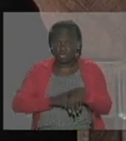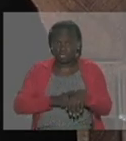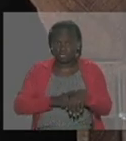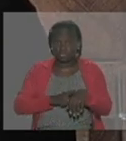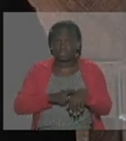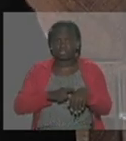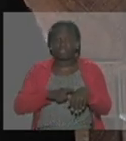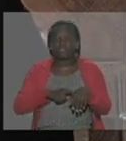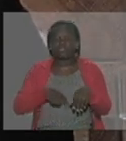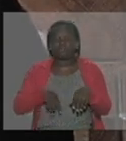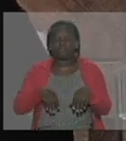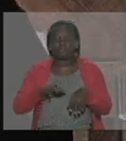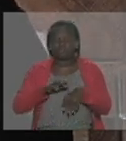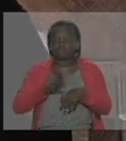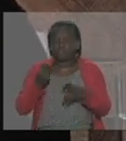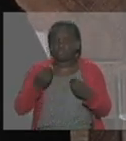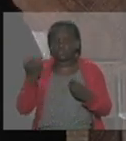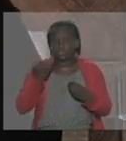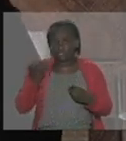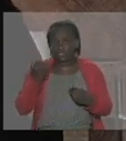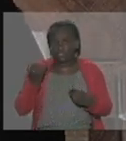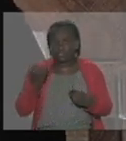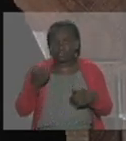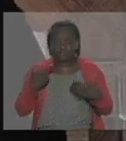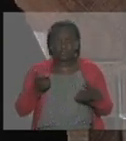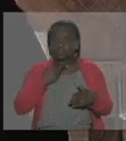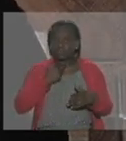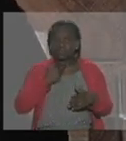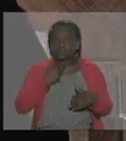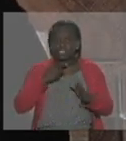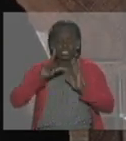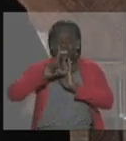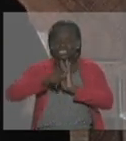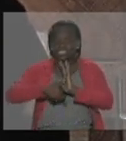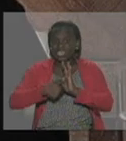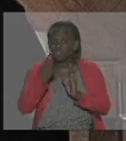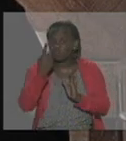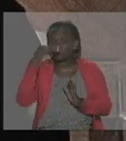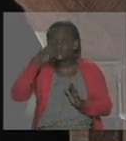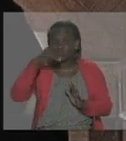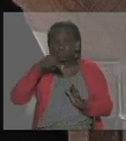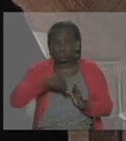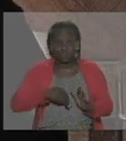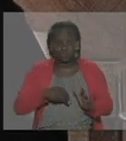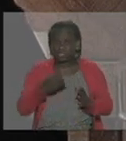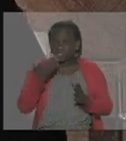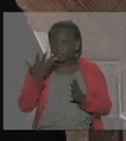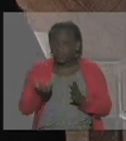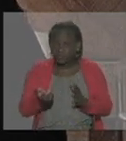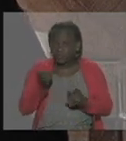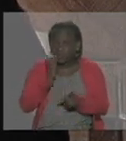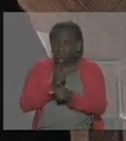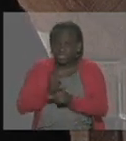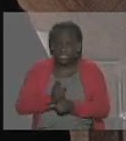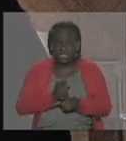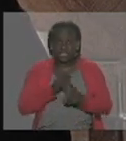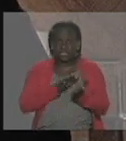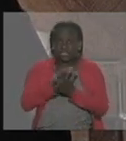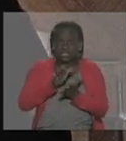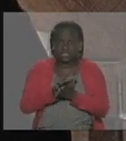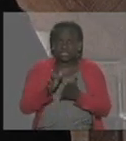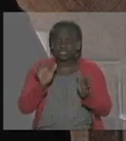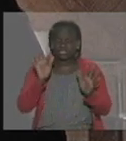do horário era muito importante então você não podia atrasar um minuto baixar aquela página